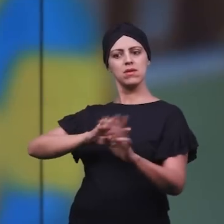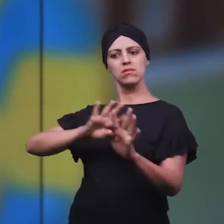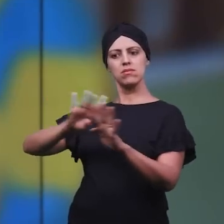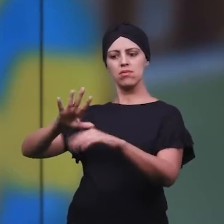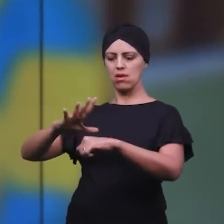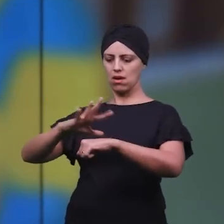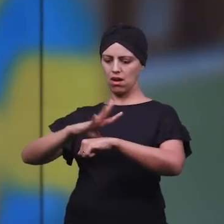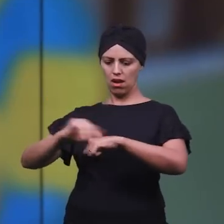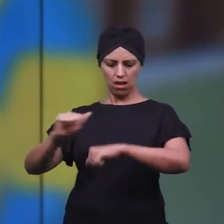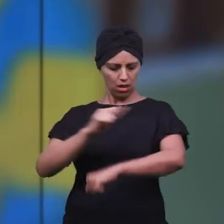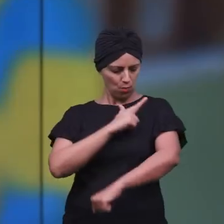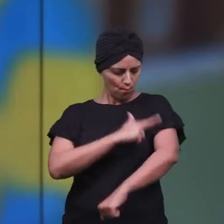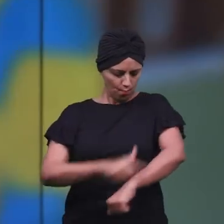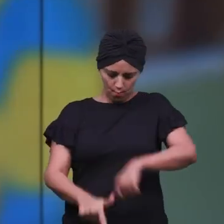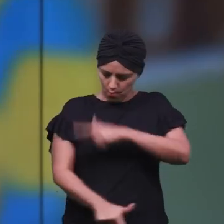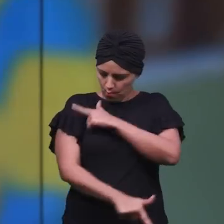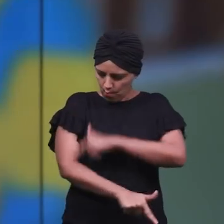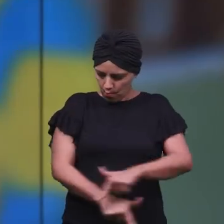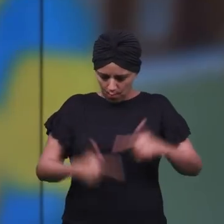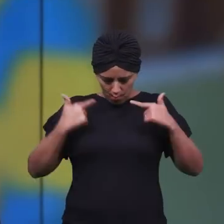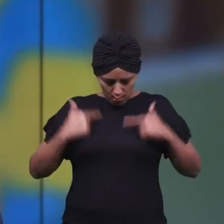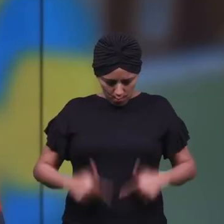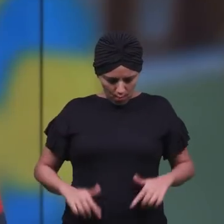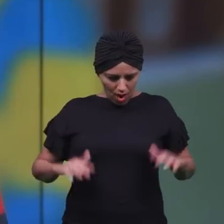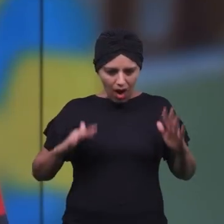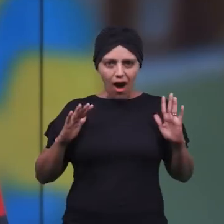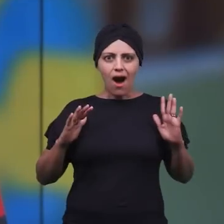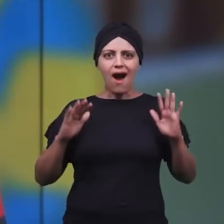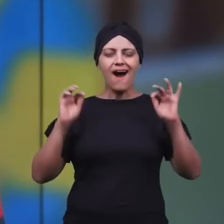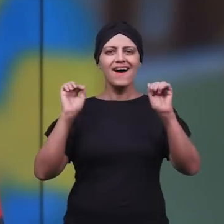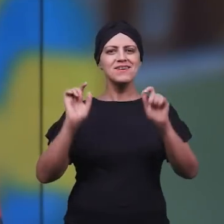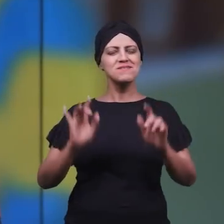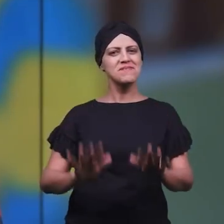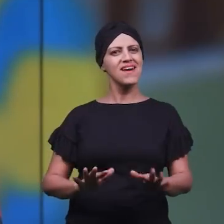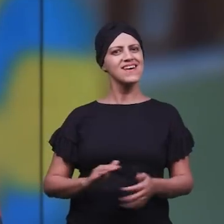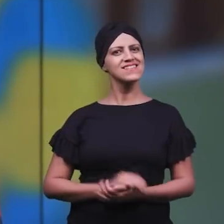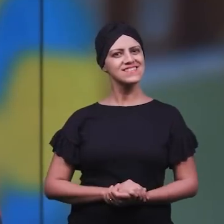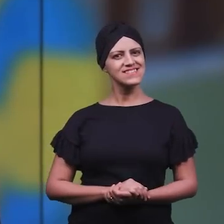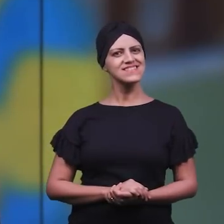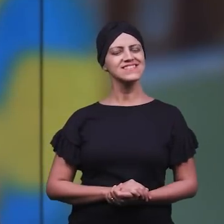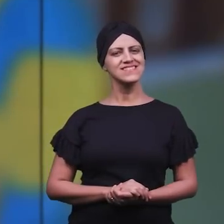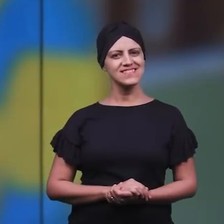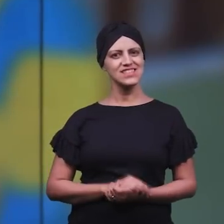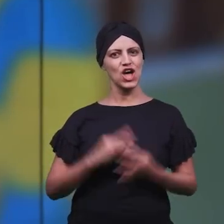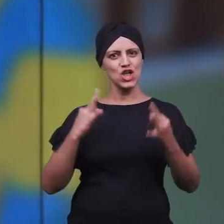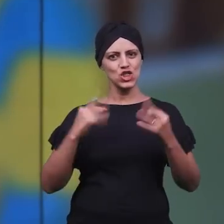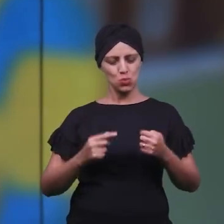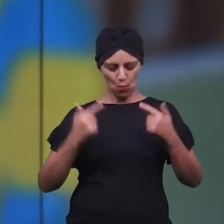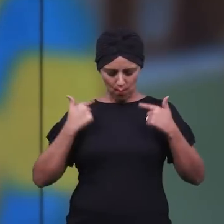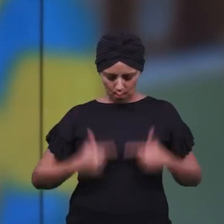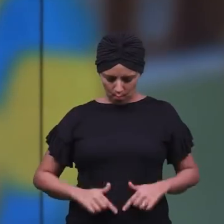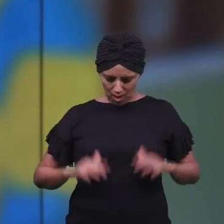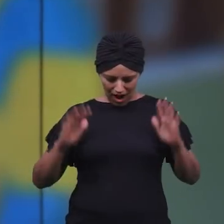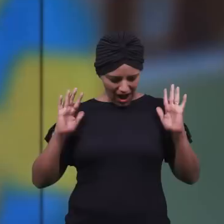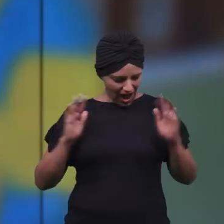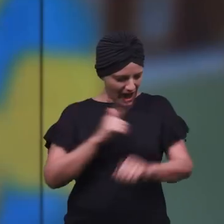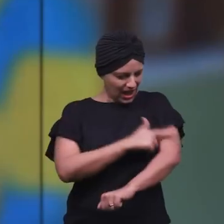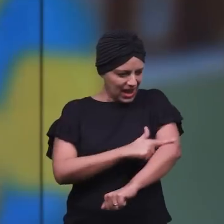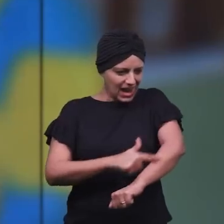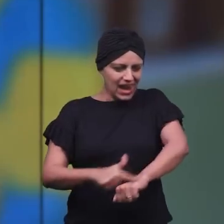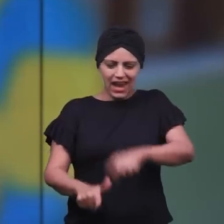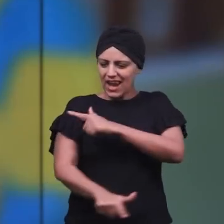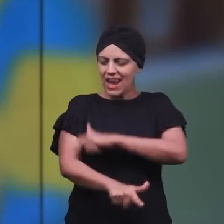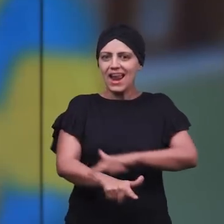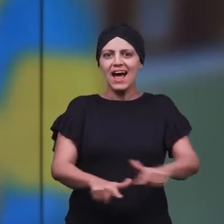eles foram curados. Que bênção, glória a Deus! Agora todos estavam livres e